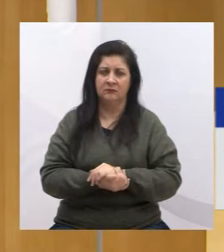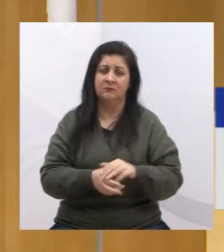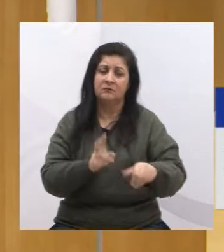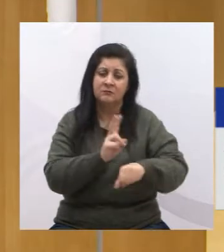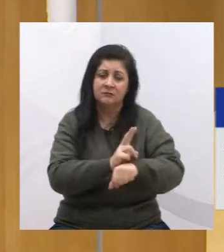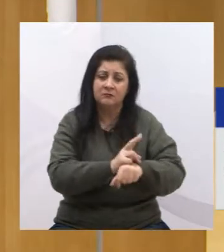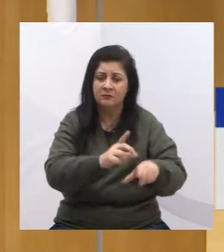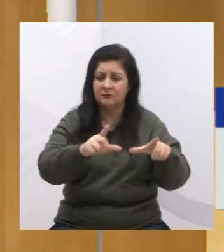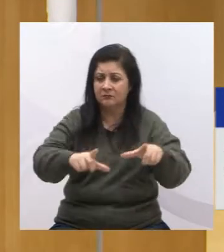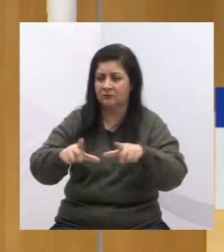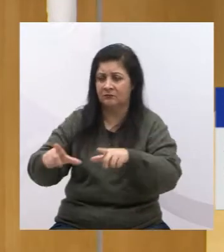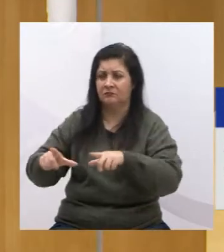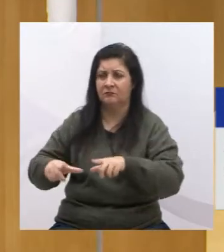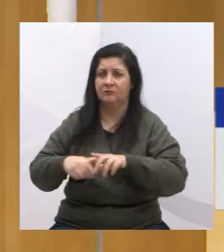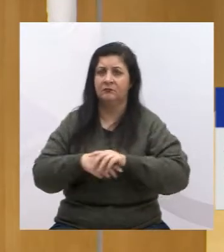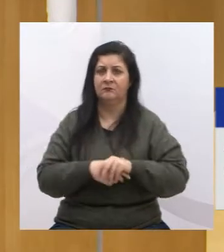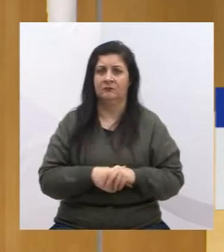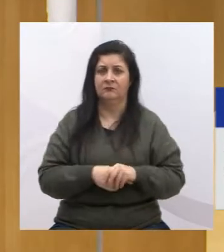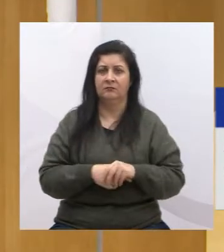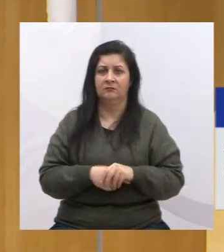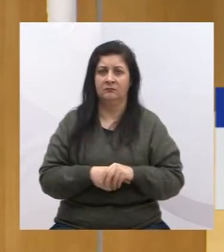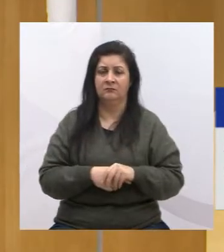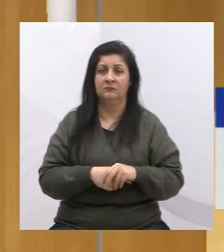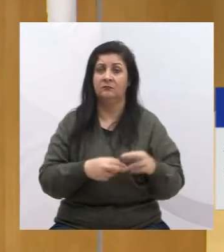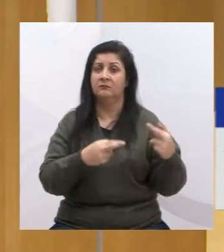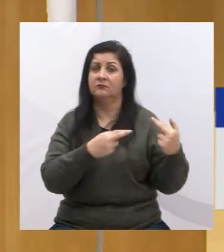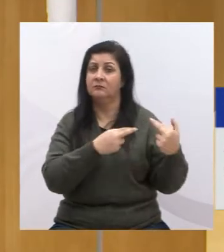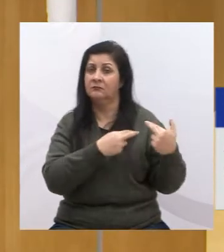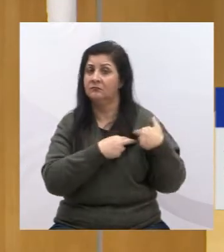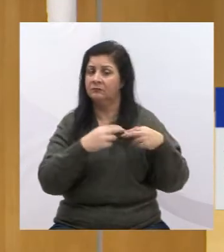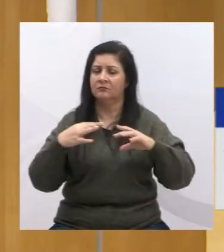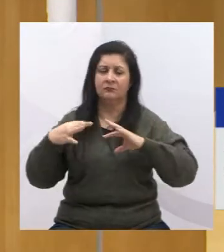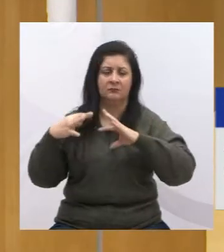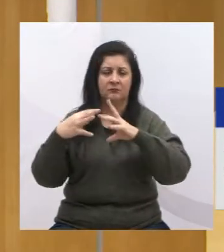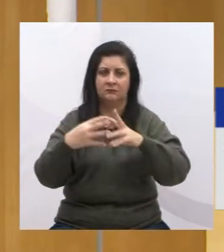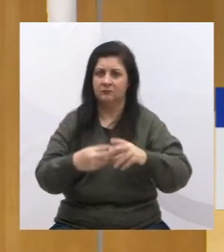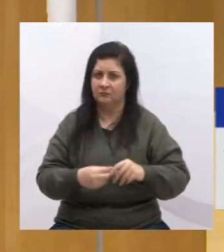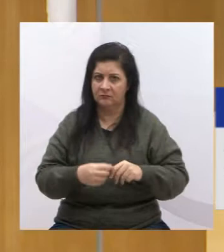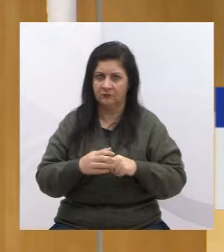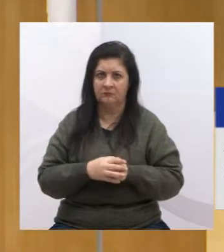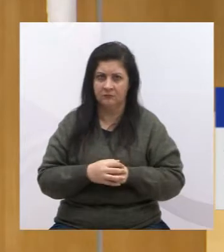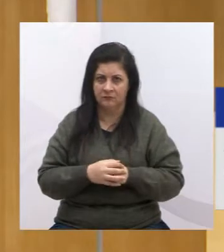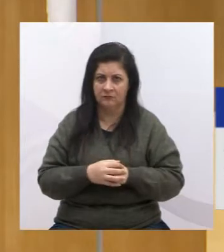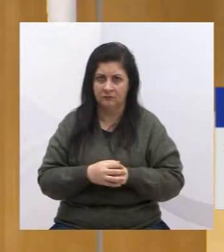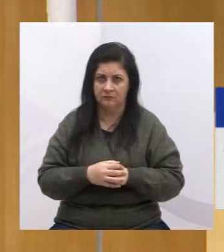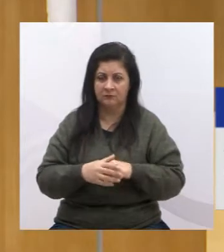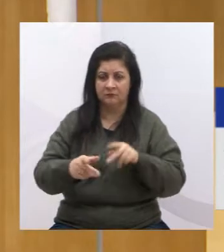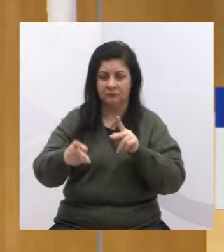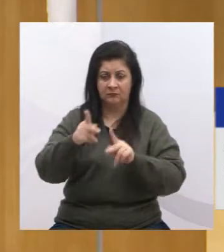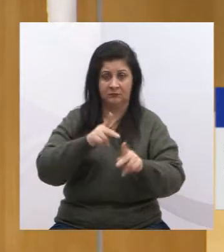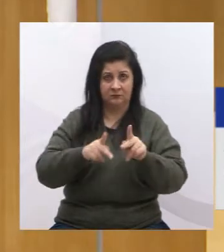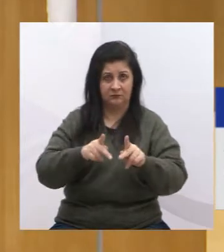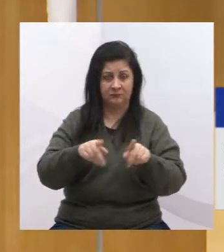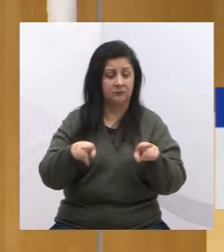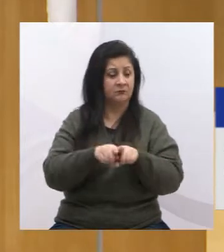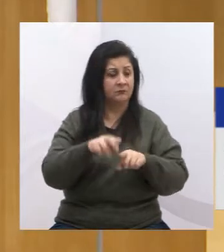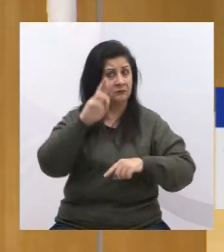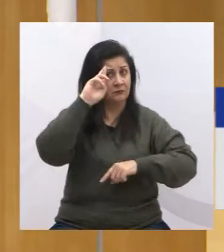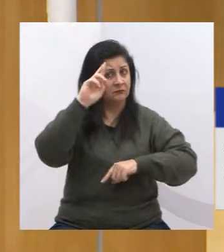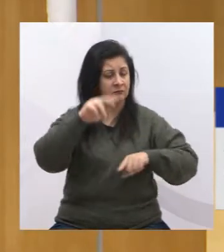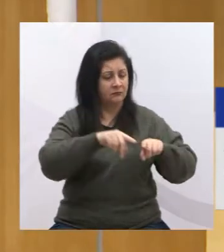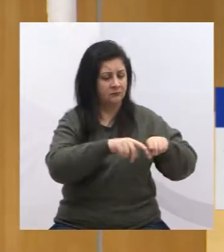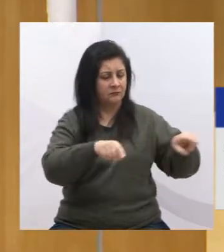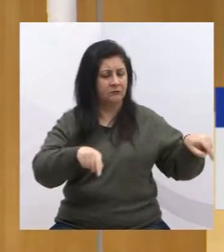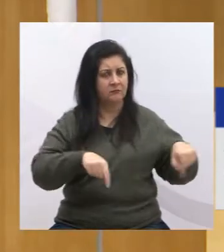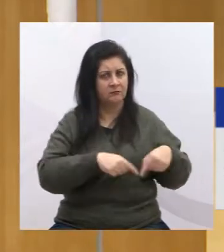não haja o descarte irregular. A responsabilidade de todos, tanto do infrator quanto do proprietário, possuidor ou